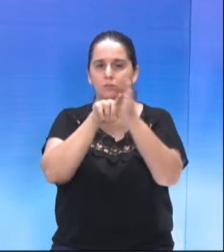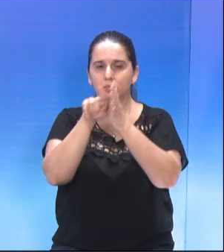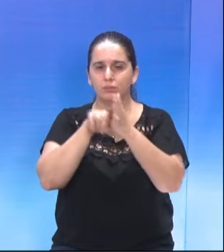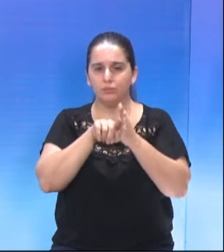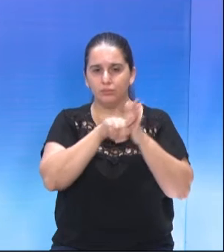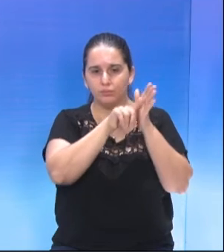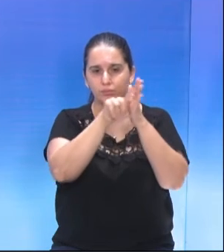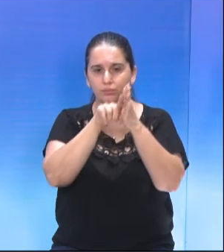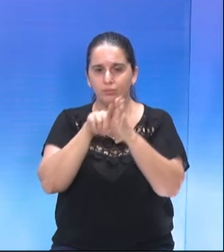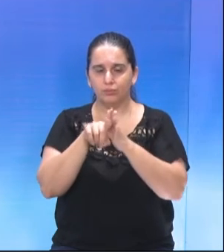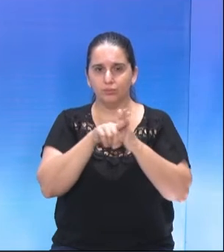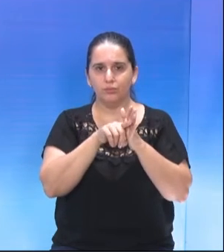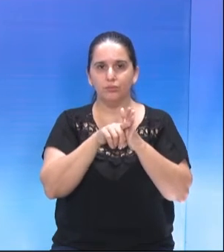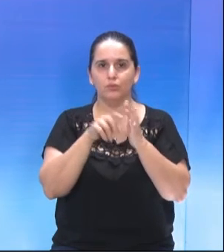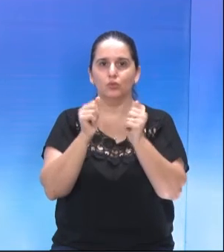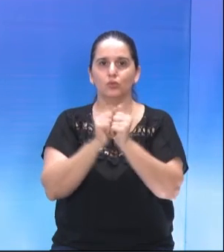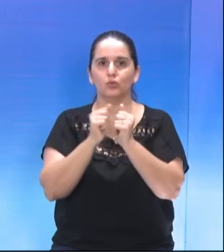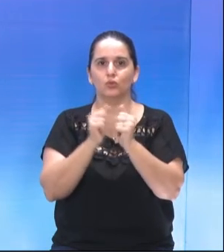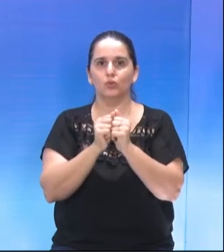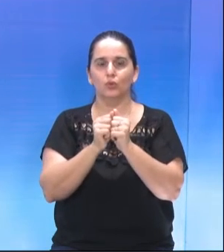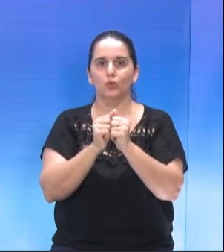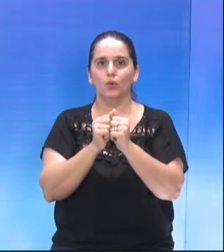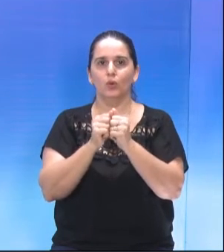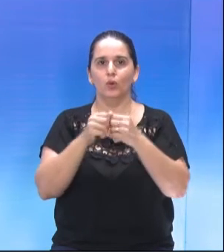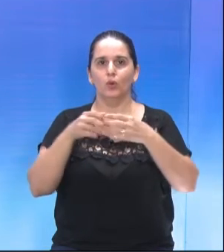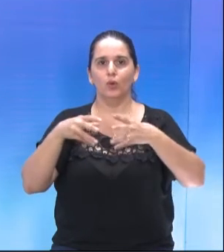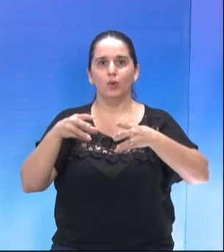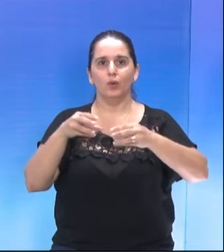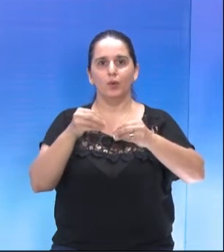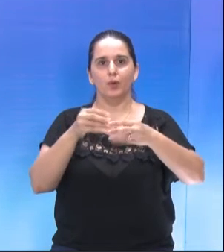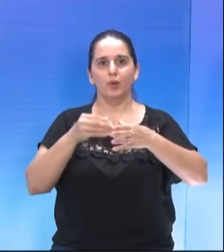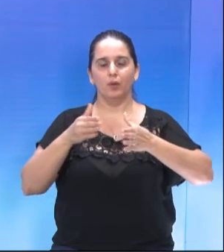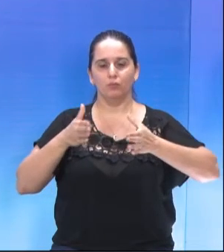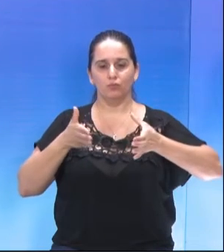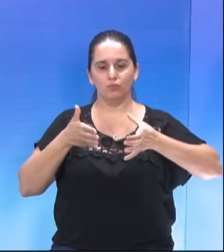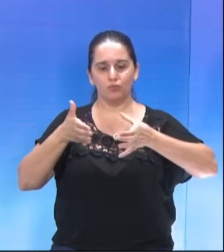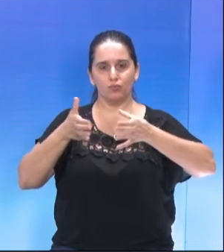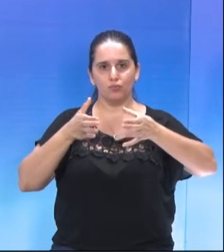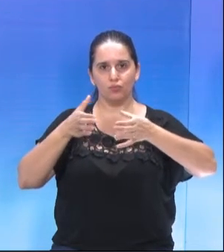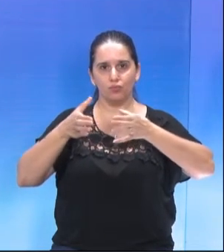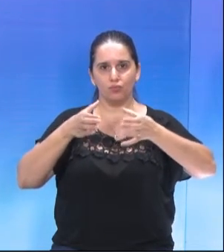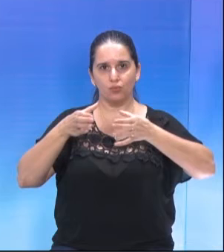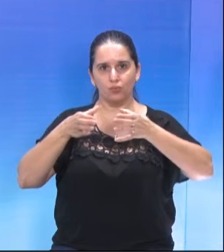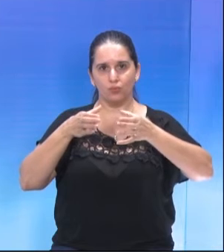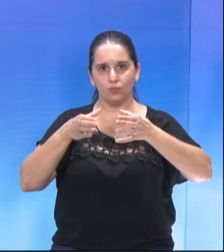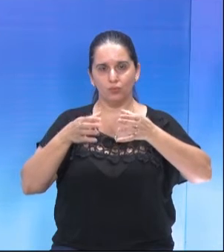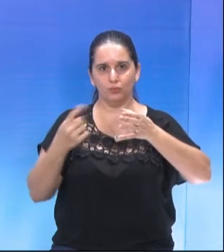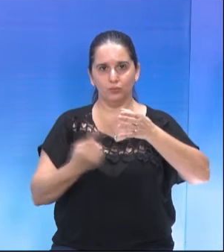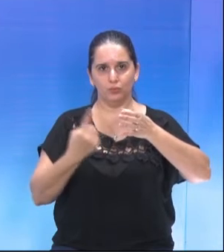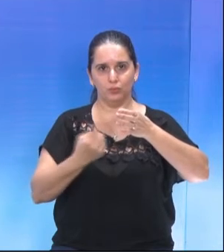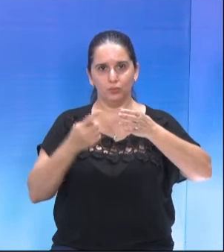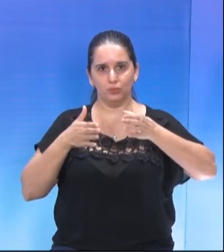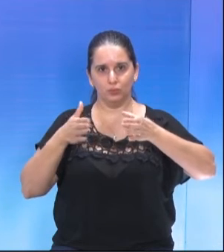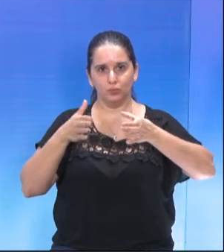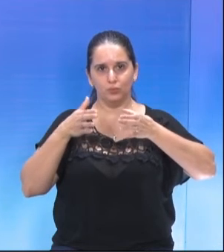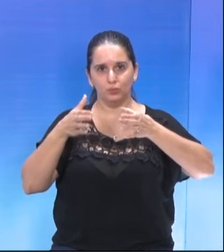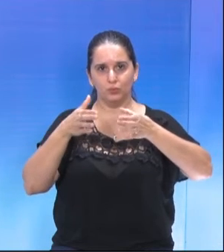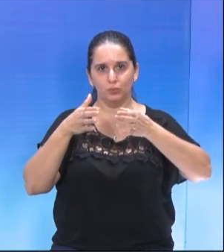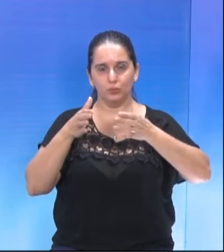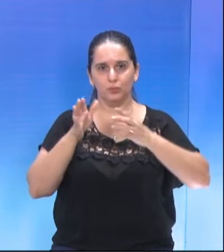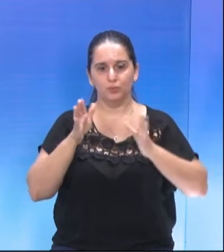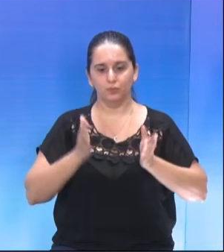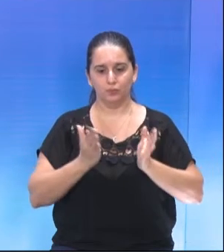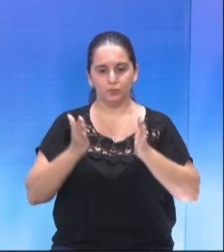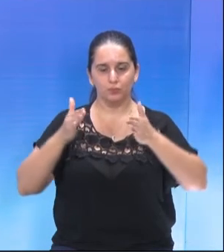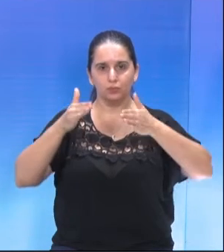muitas pesquisas dentro do trabalho da cerâmica, professora e artista plástica. Ela expõe suas obras diante